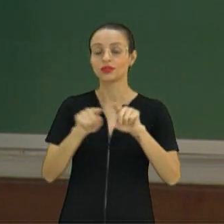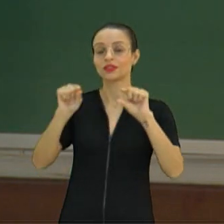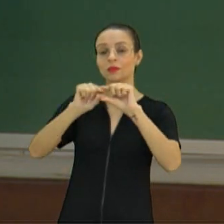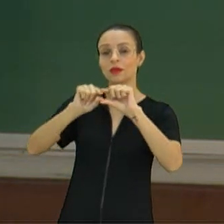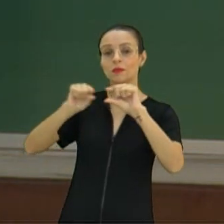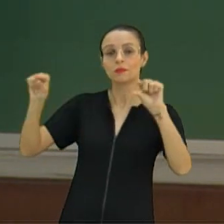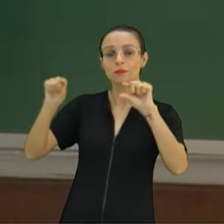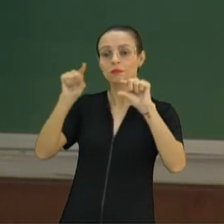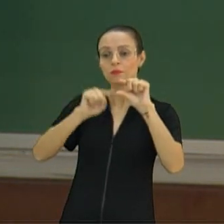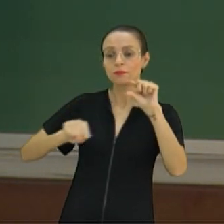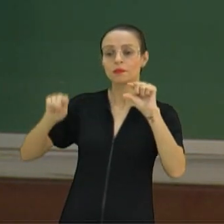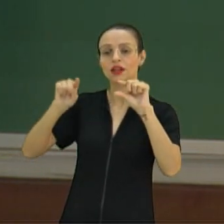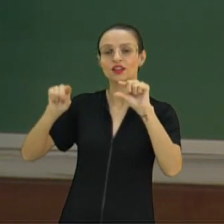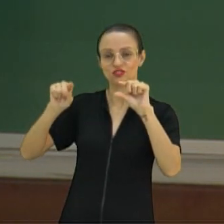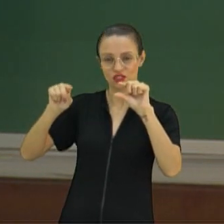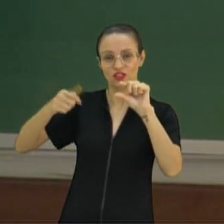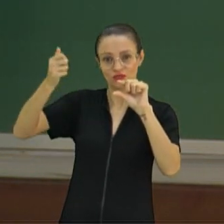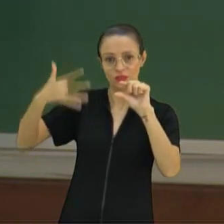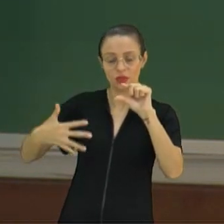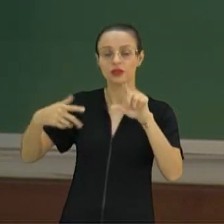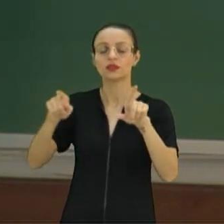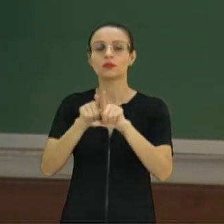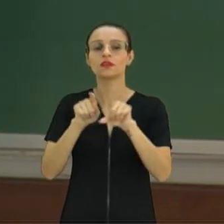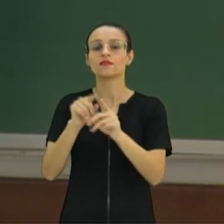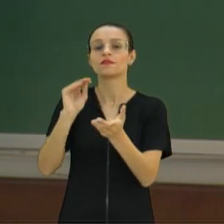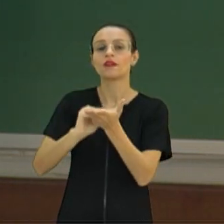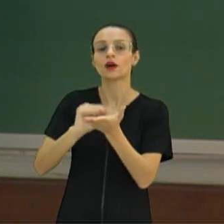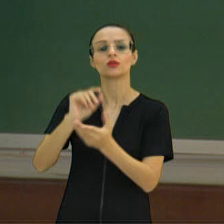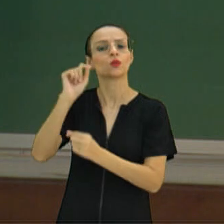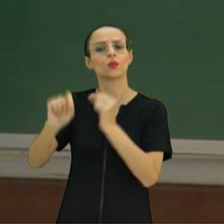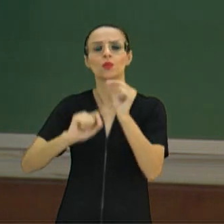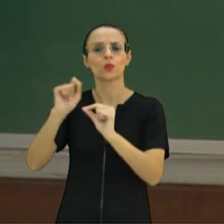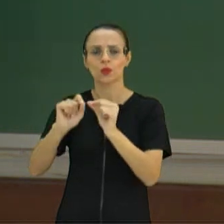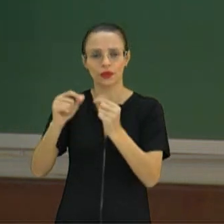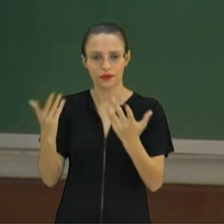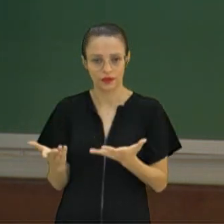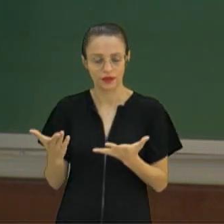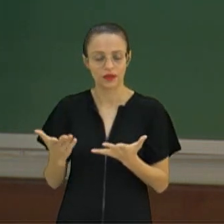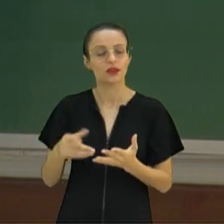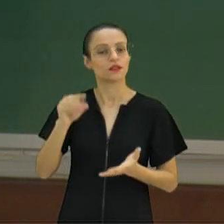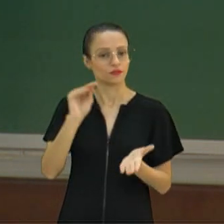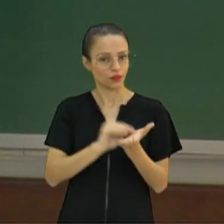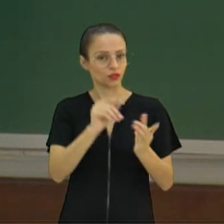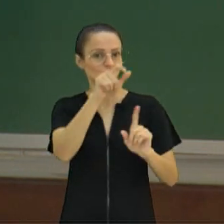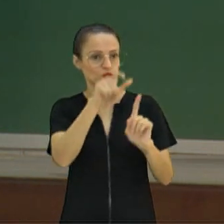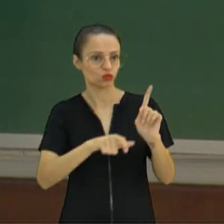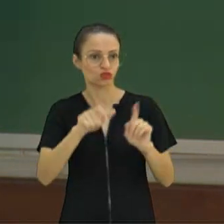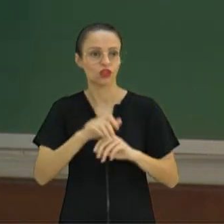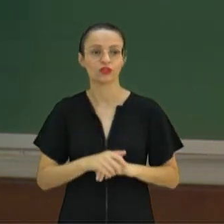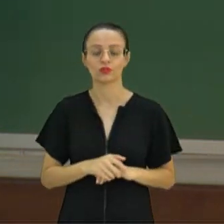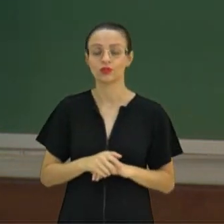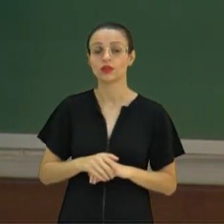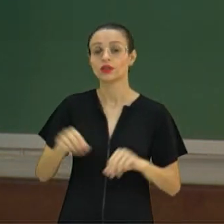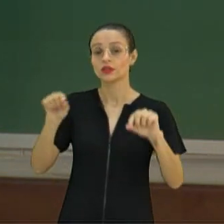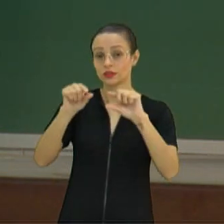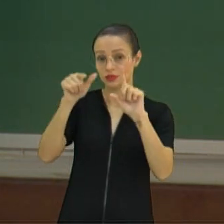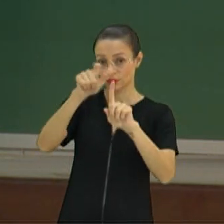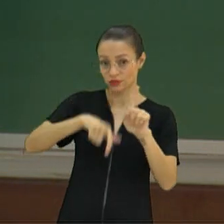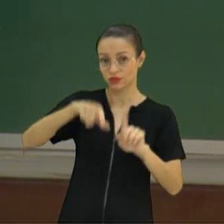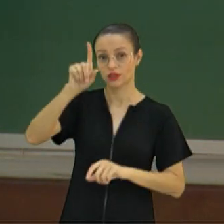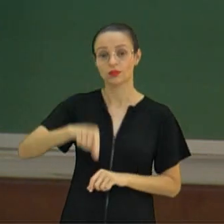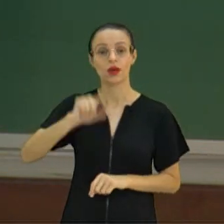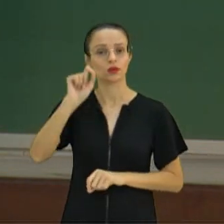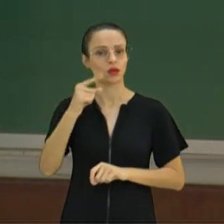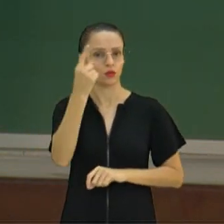do sujeito, só que falta alguma coisa. O que falta? O que é necessário? Falta o sujeito. O sujeito, como já respondemos, é